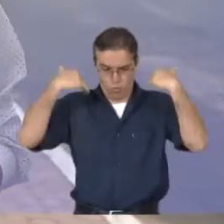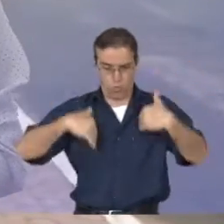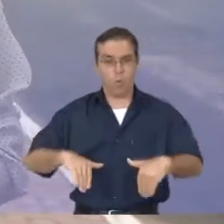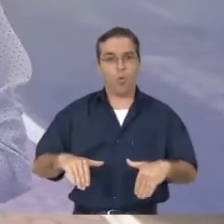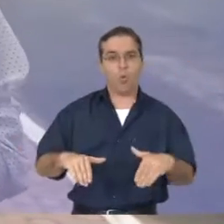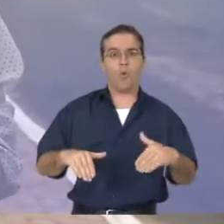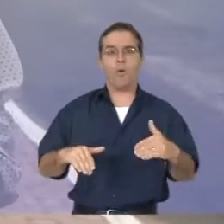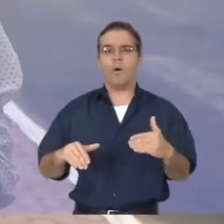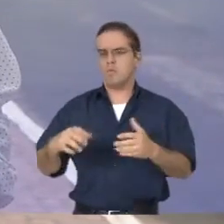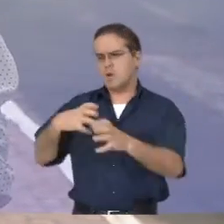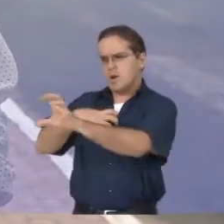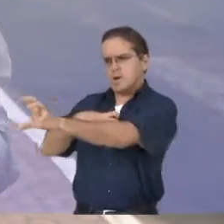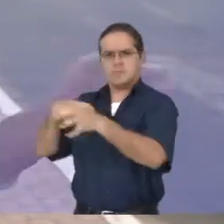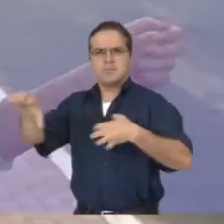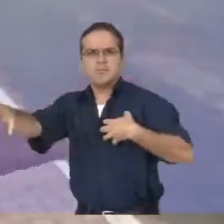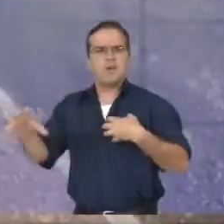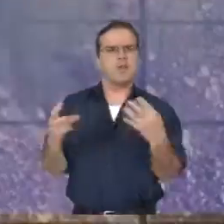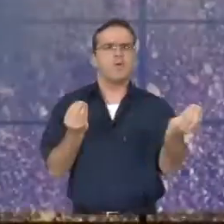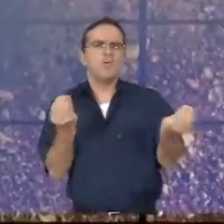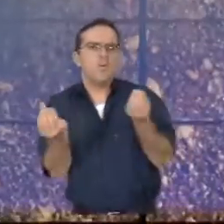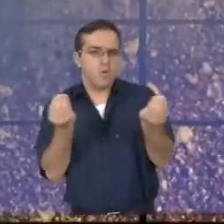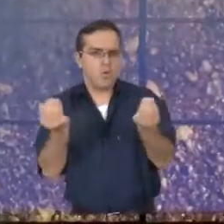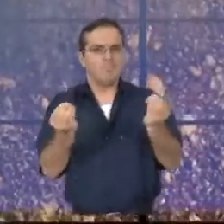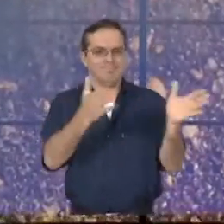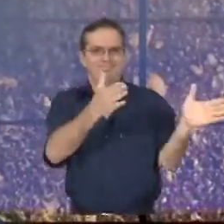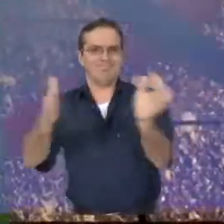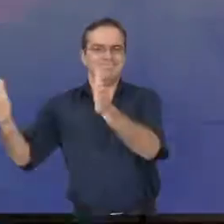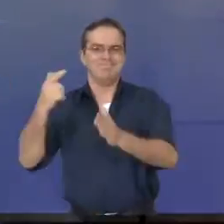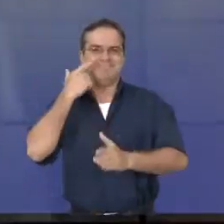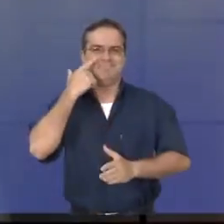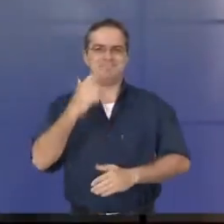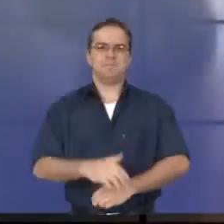diferentes tipos de emoções empáticas. Confira!